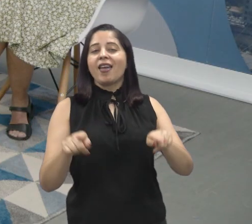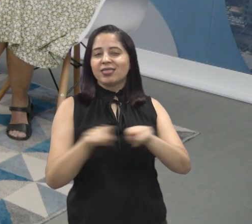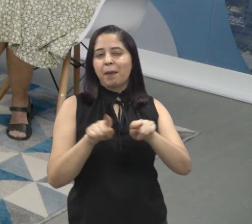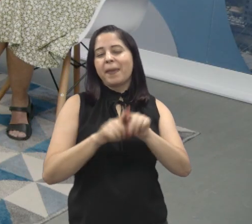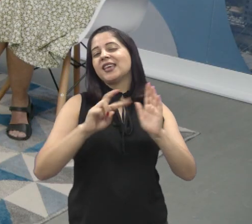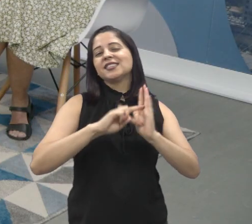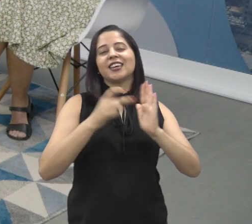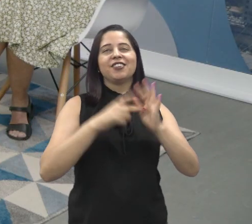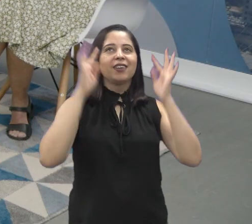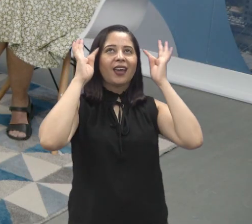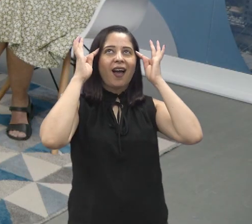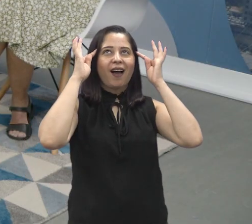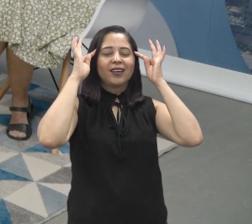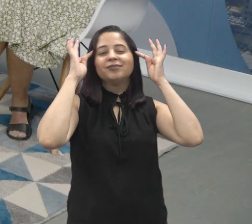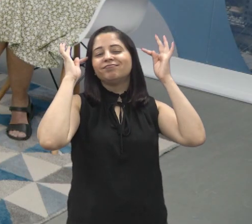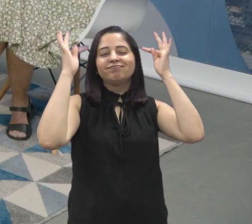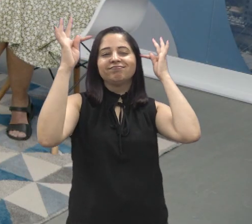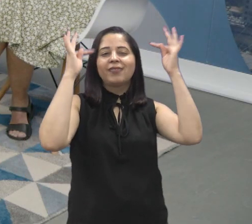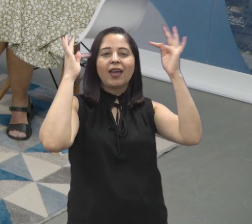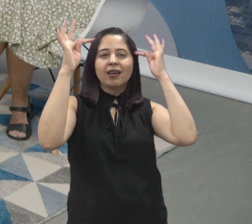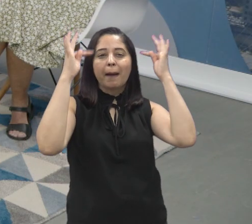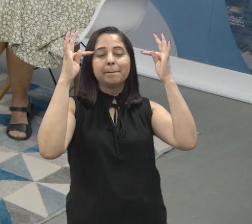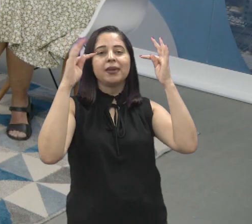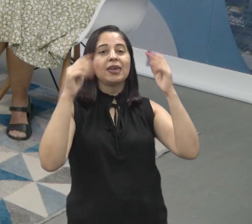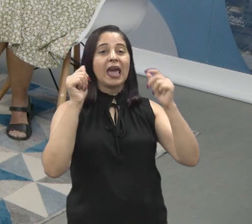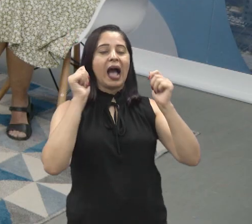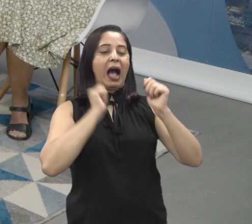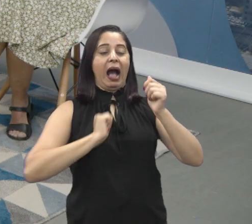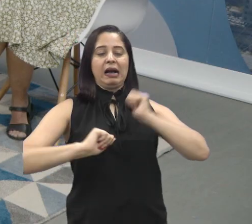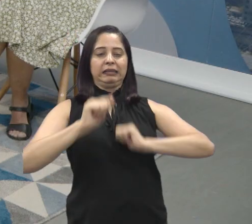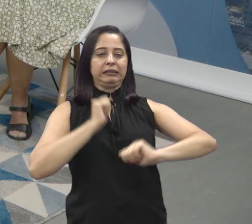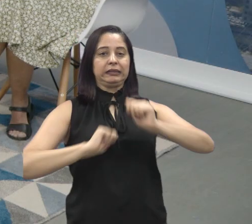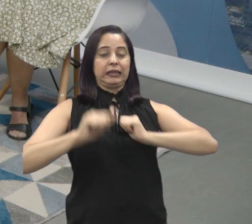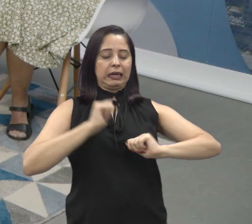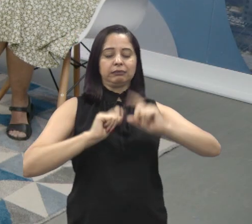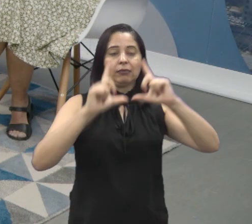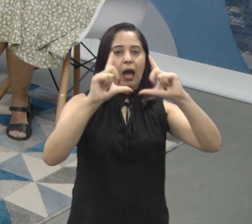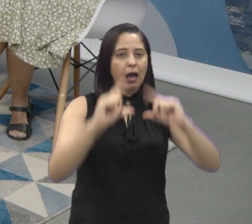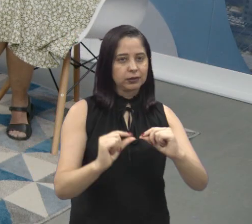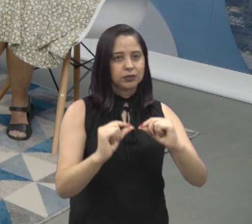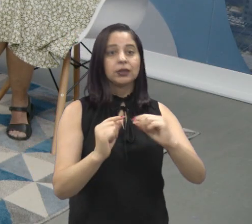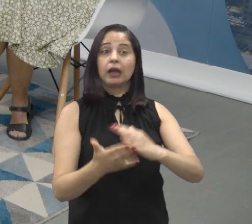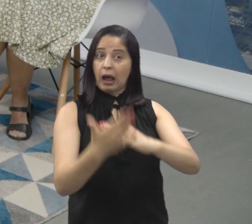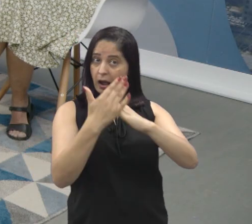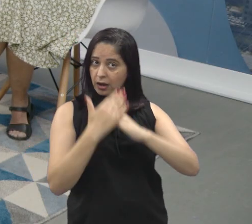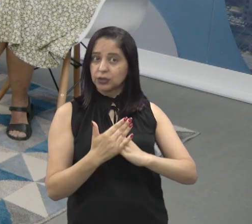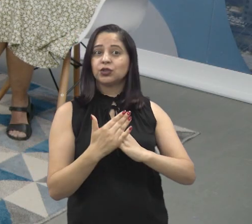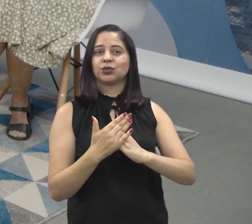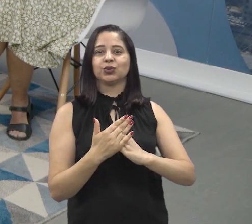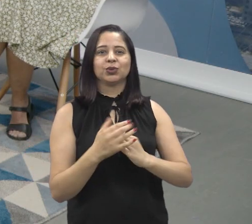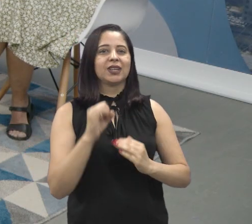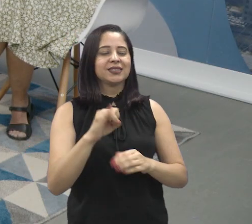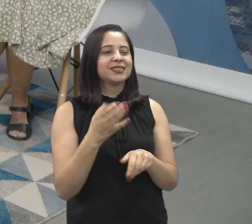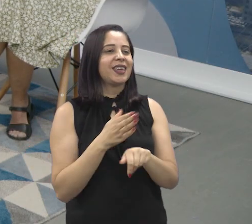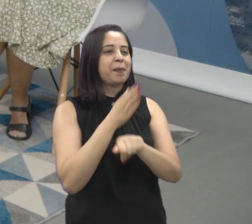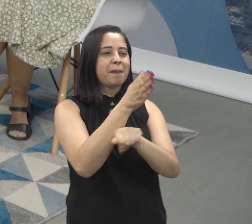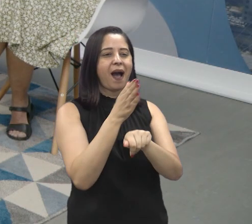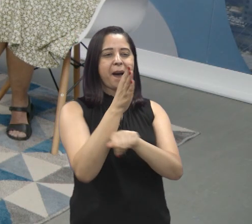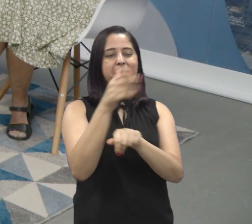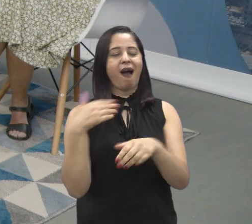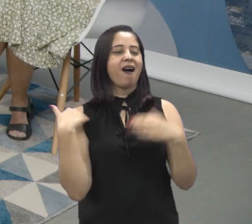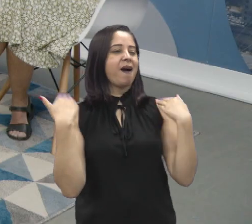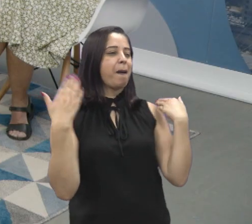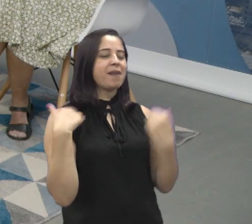né, para várias coisas, né, ansiedade, acaba tendo esse processo terapêutico também, né, você fazer alguma coisa